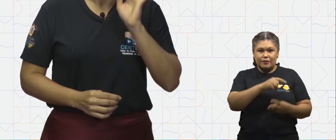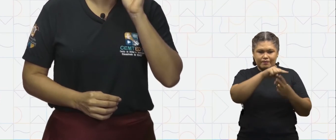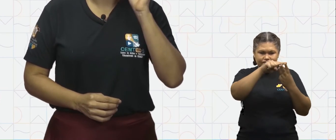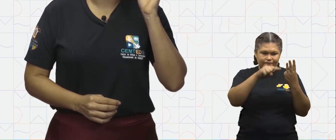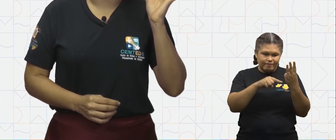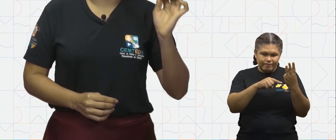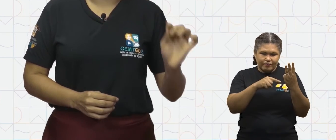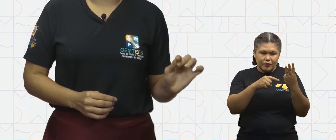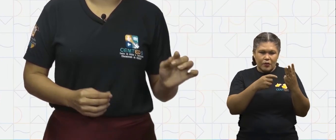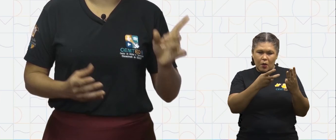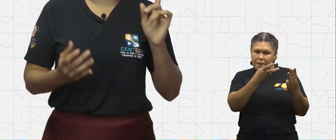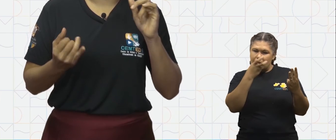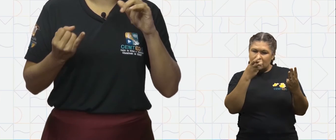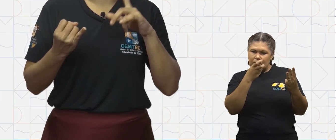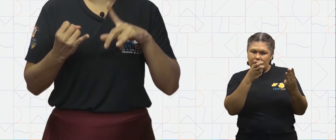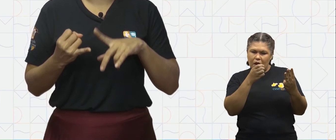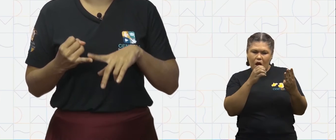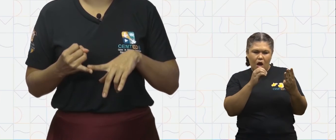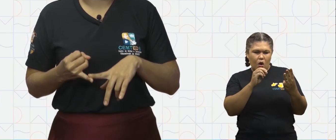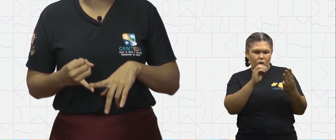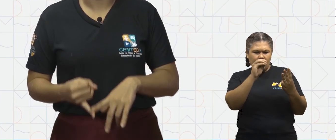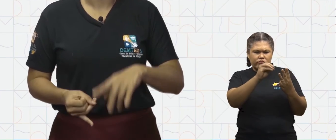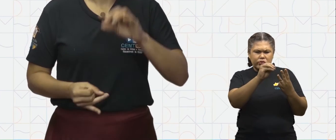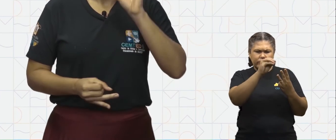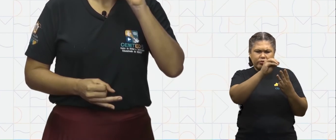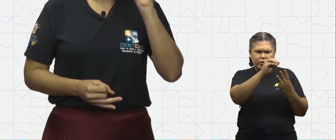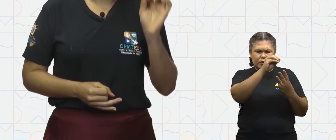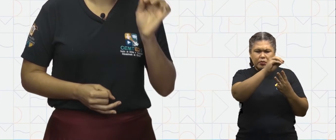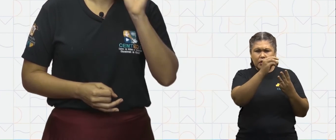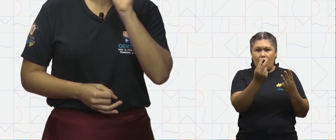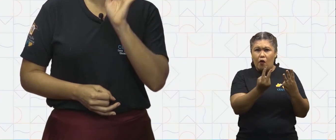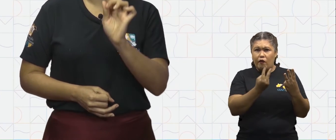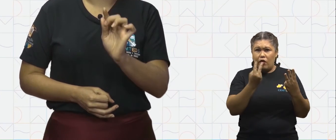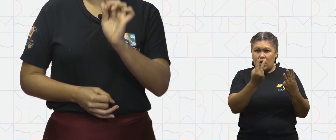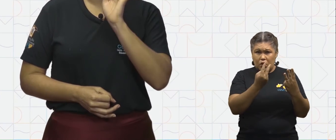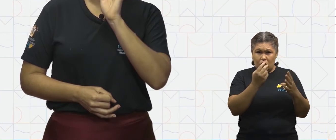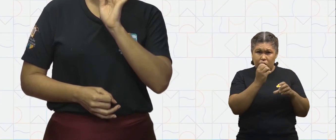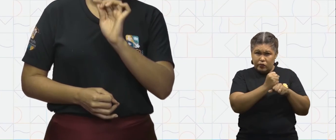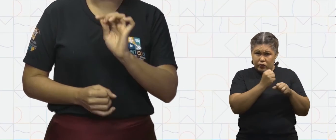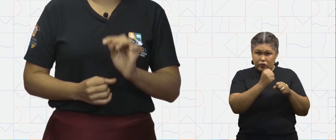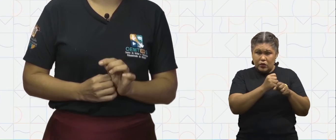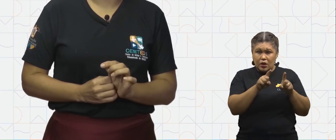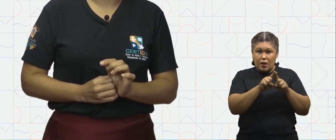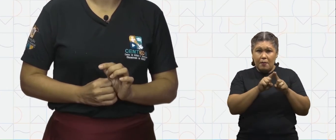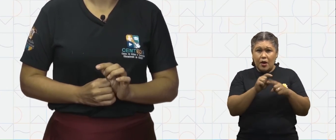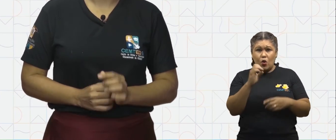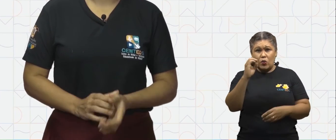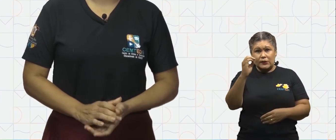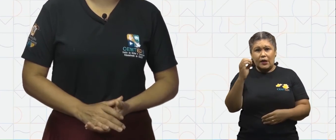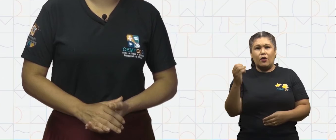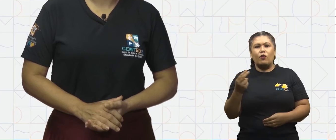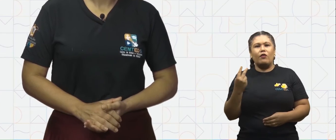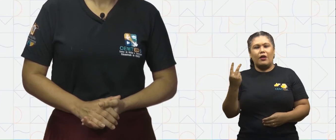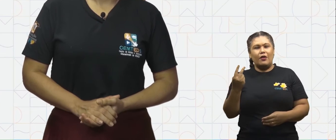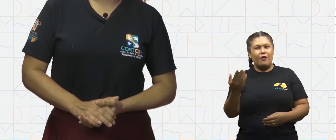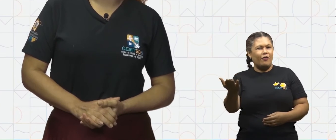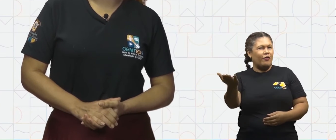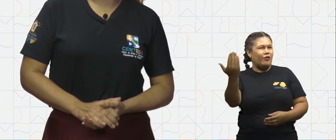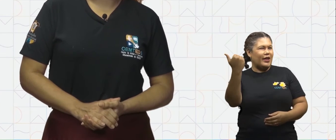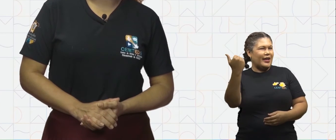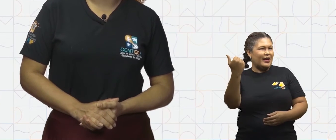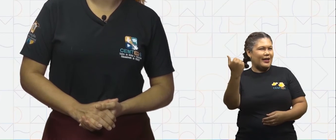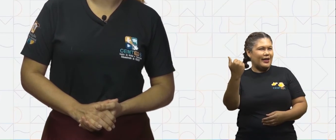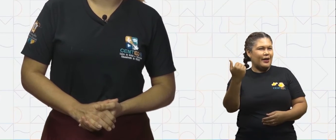decimal, observando o valor posicional e o papel do zero. Então,